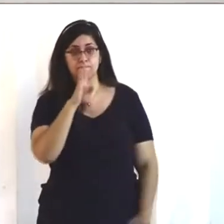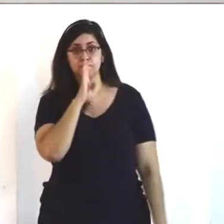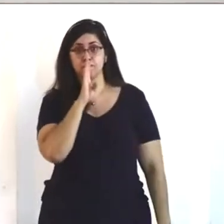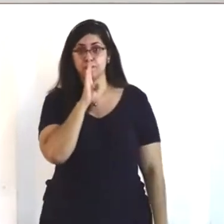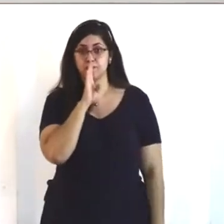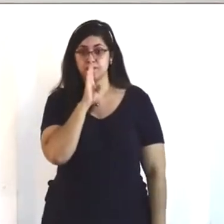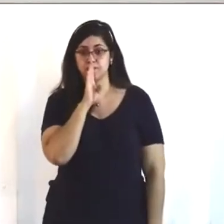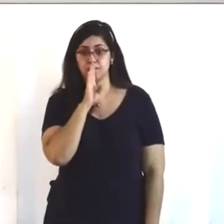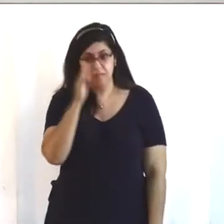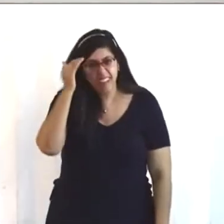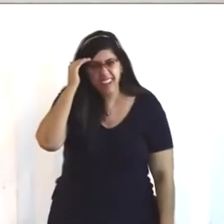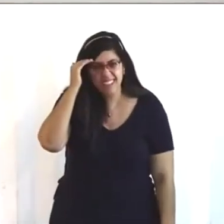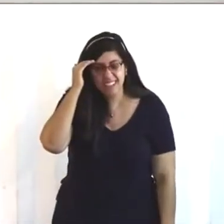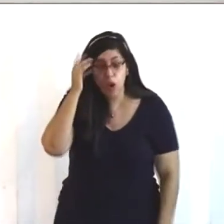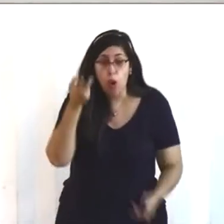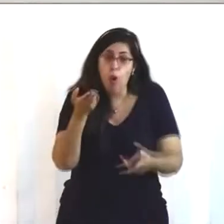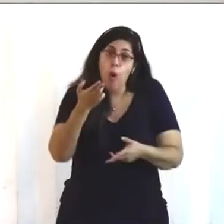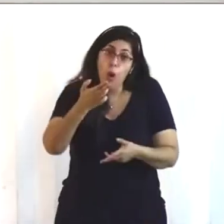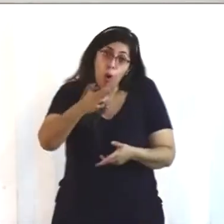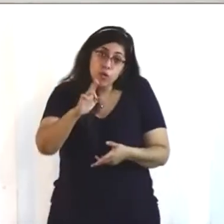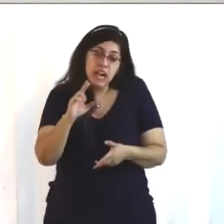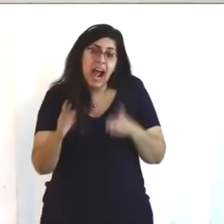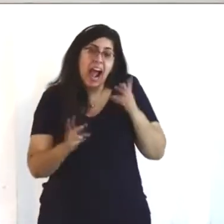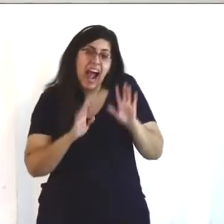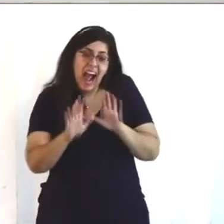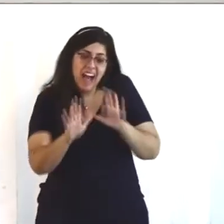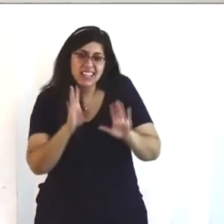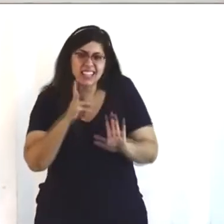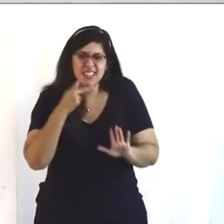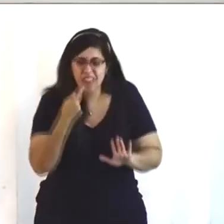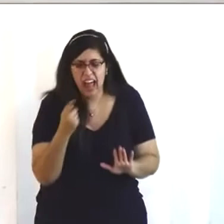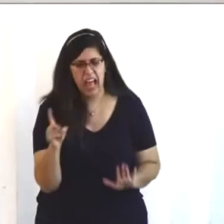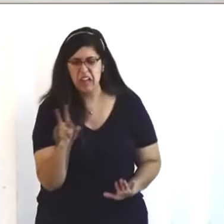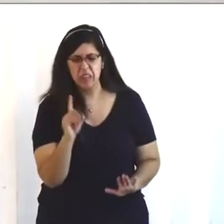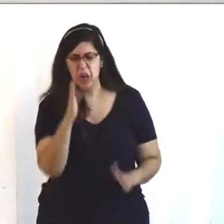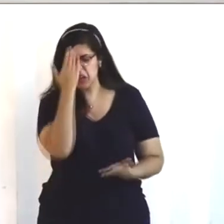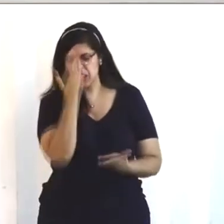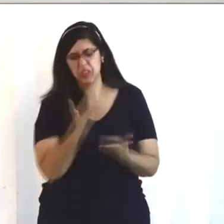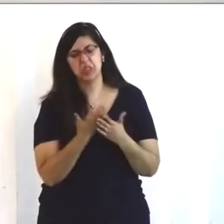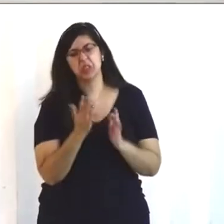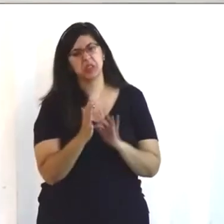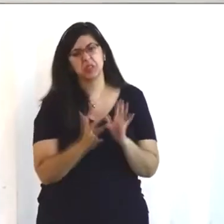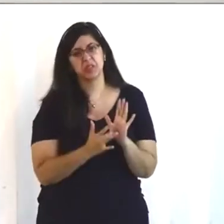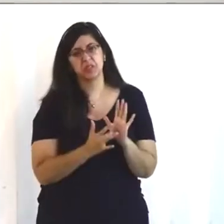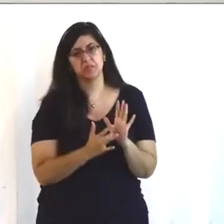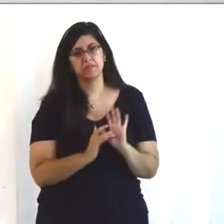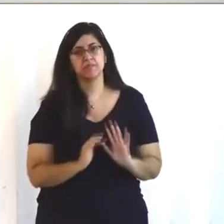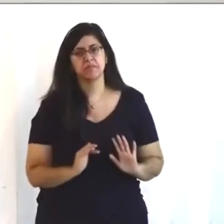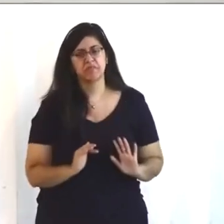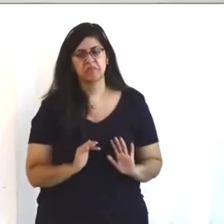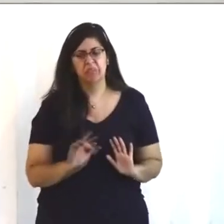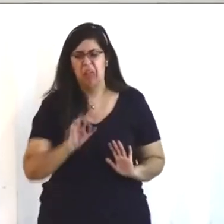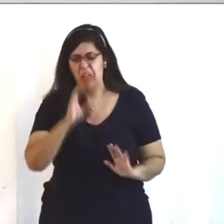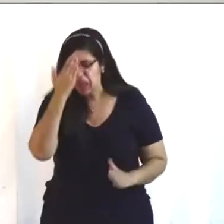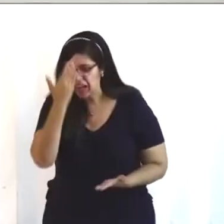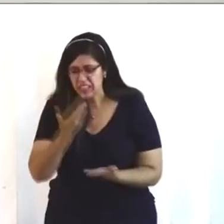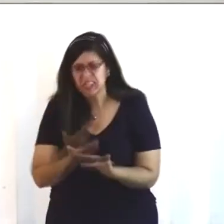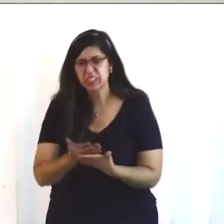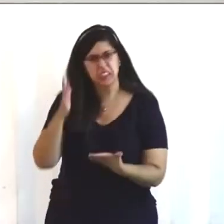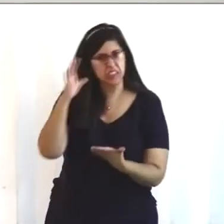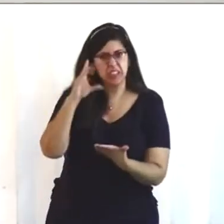e também aparentemente, olhando pelo texto, não é falar, olha, eu não creio em Jesus, eu não creio em